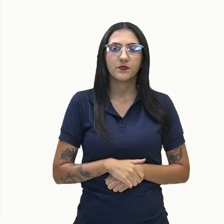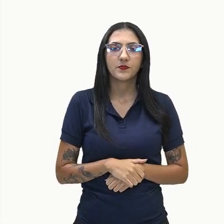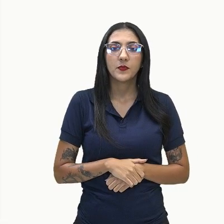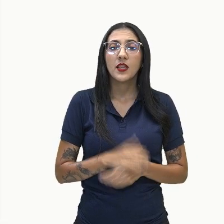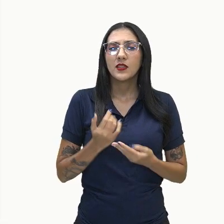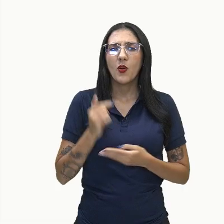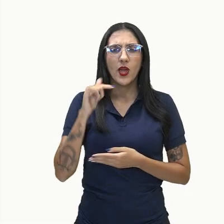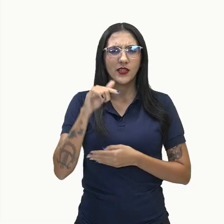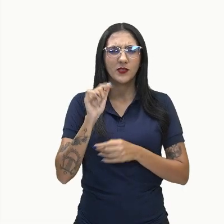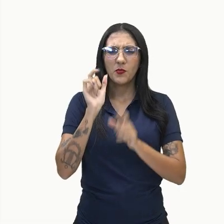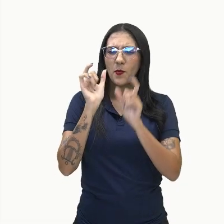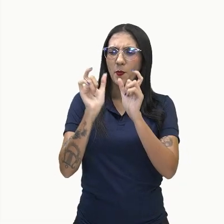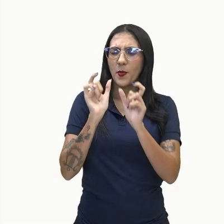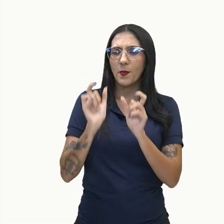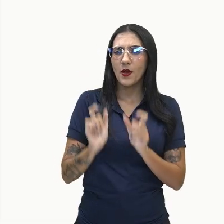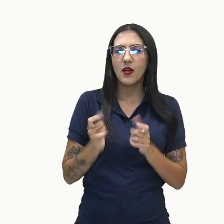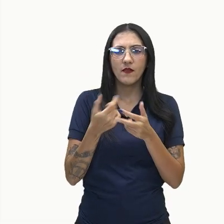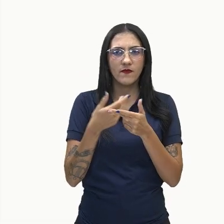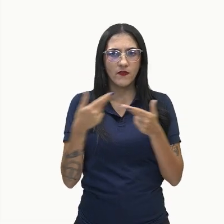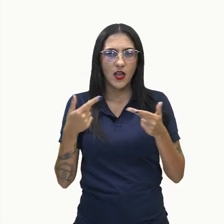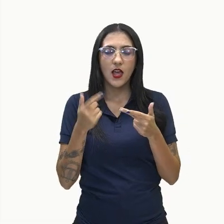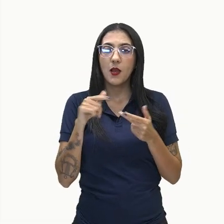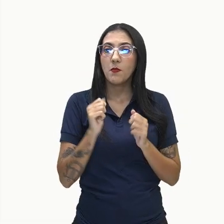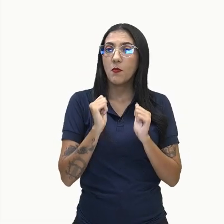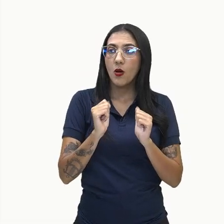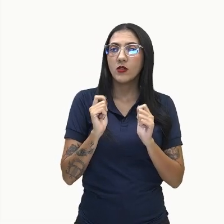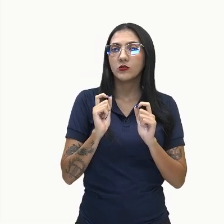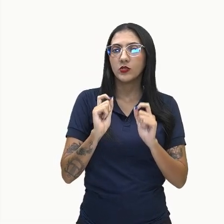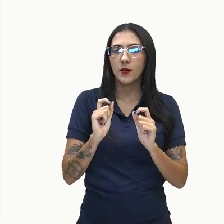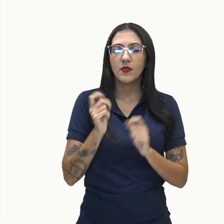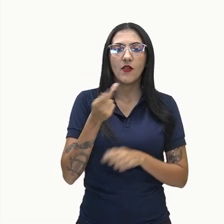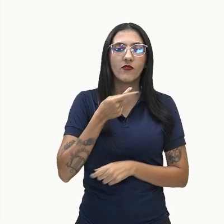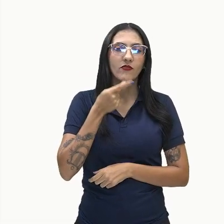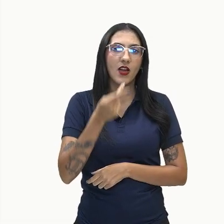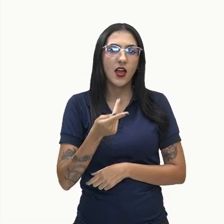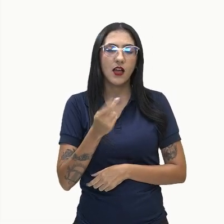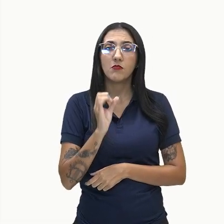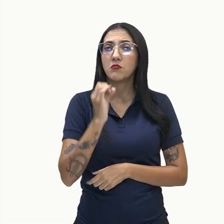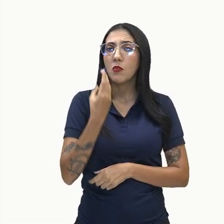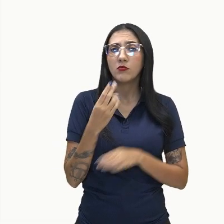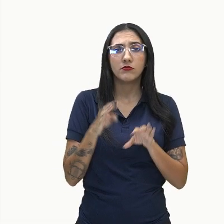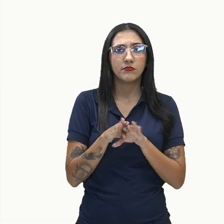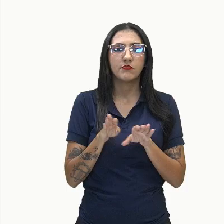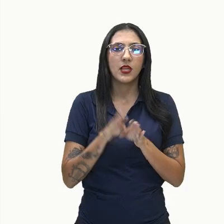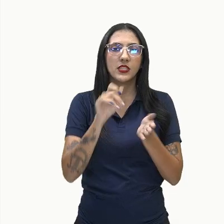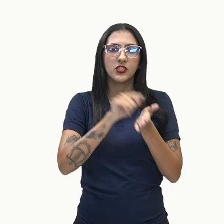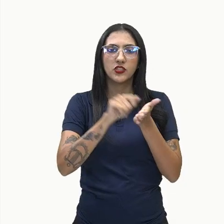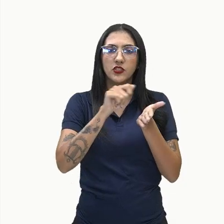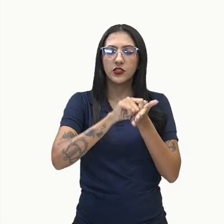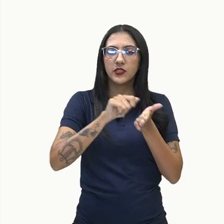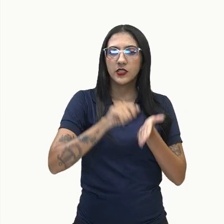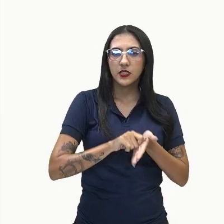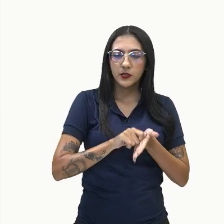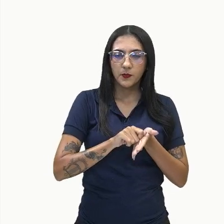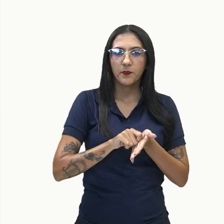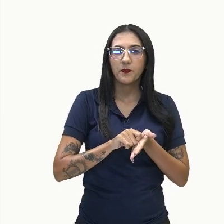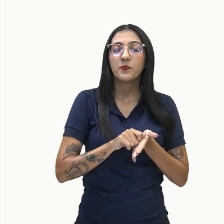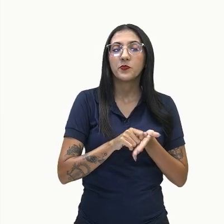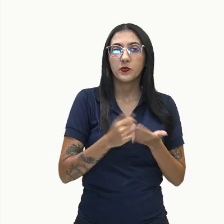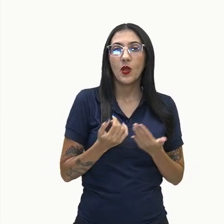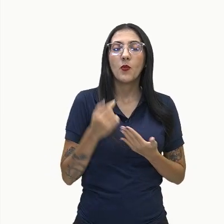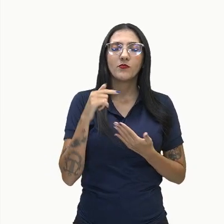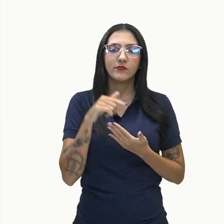estas palavras podem ser faladas ou escritas. Então, a